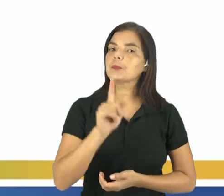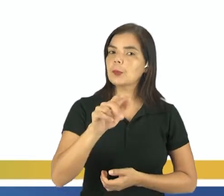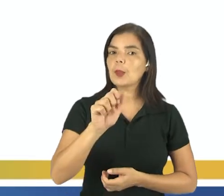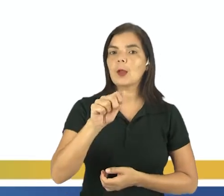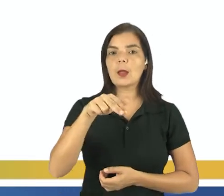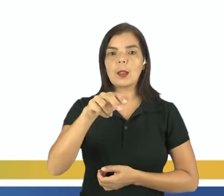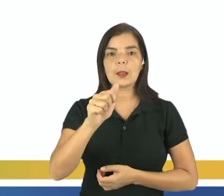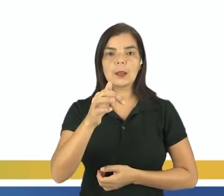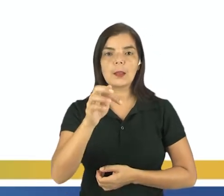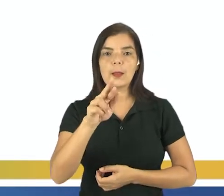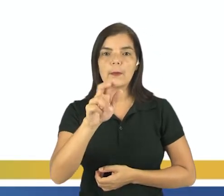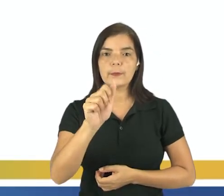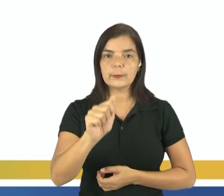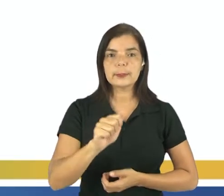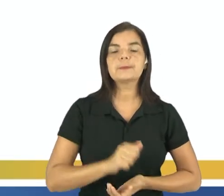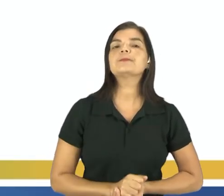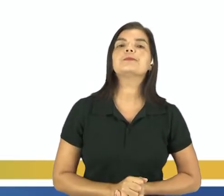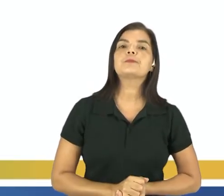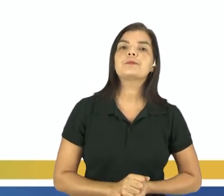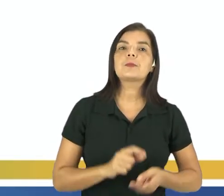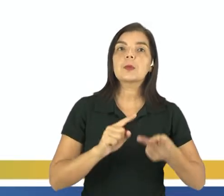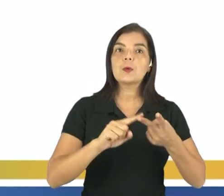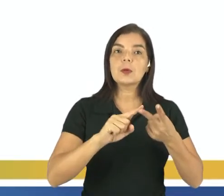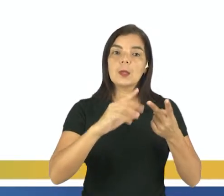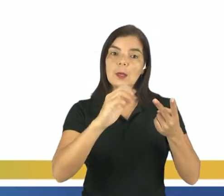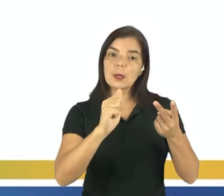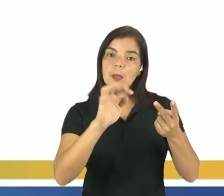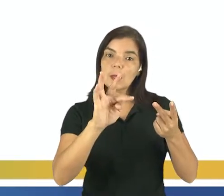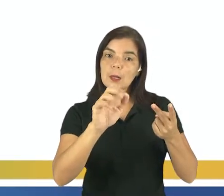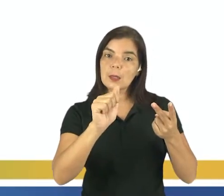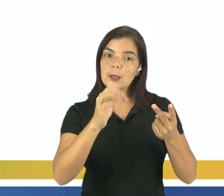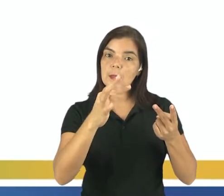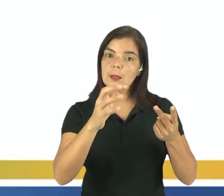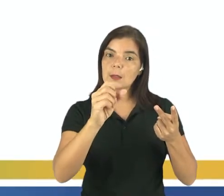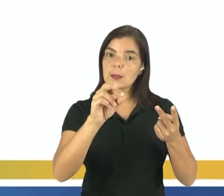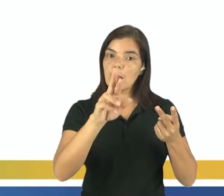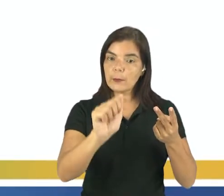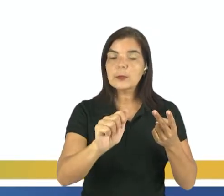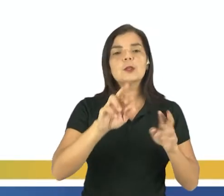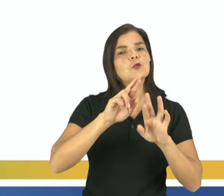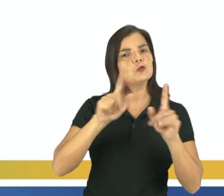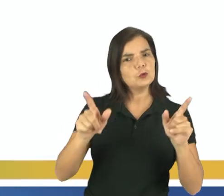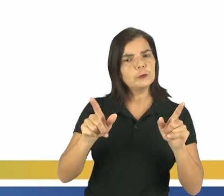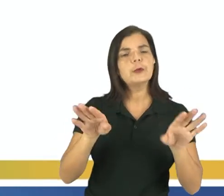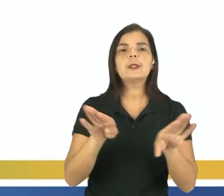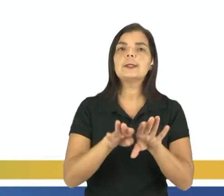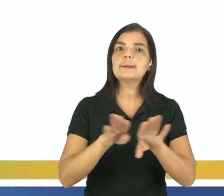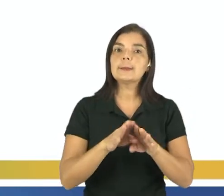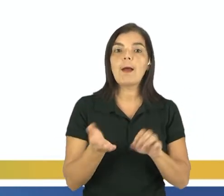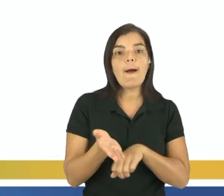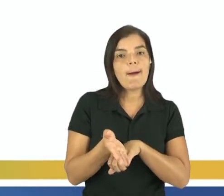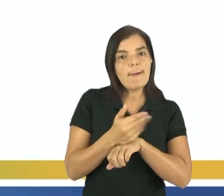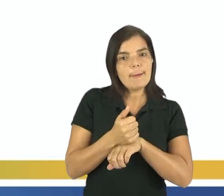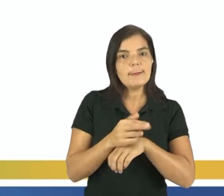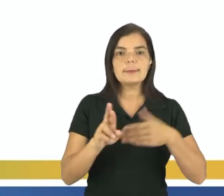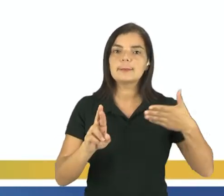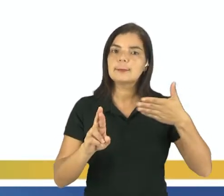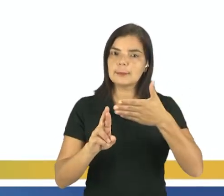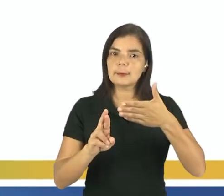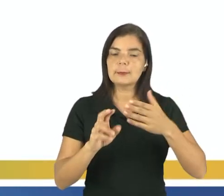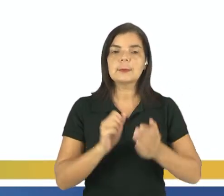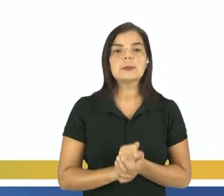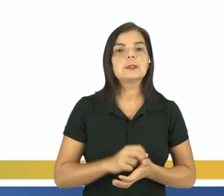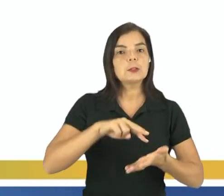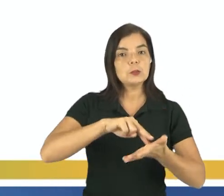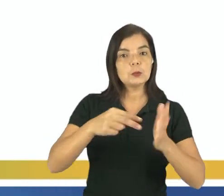a anáfora. Vamos para a catáfora. A catáfora, diferente da anáfora, antecipa o referente, ou